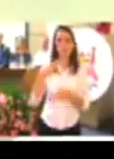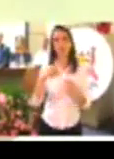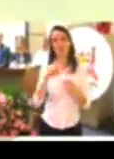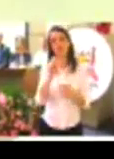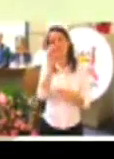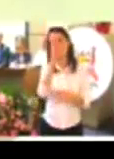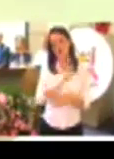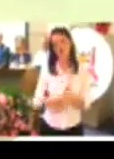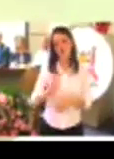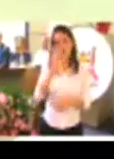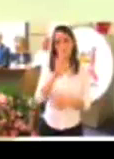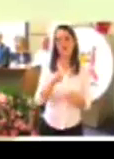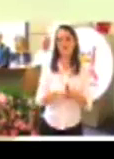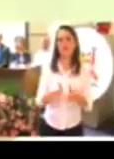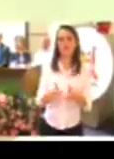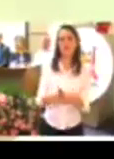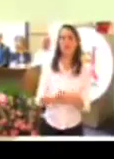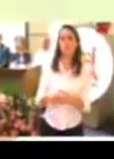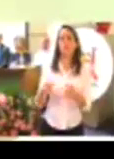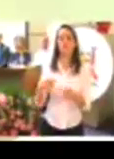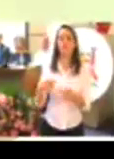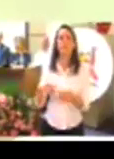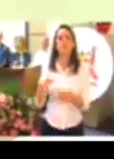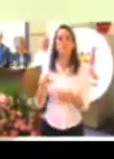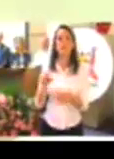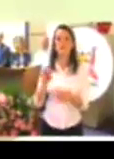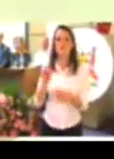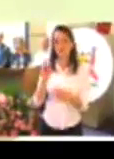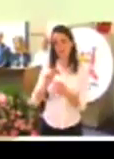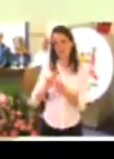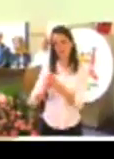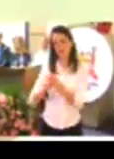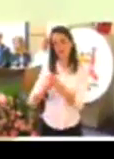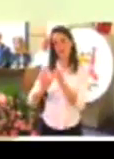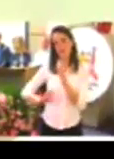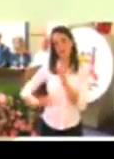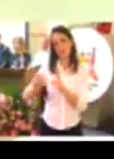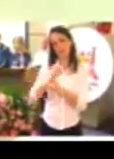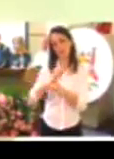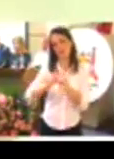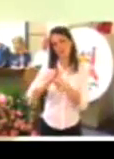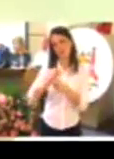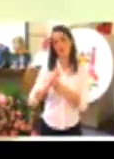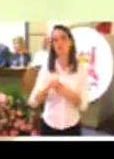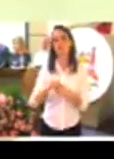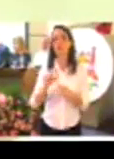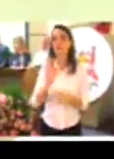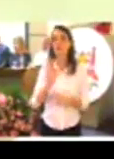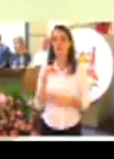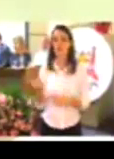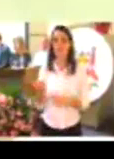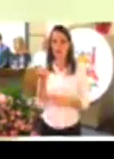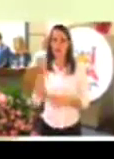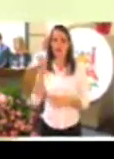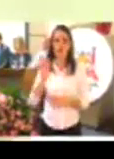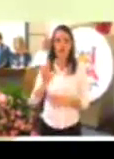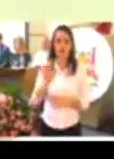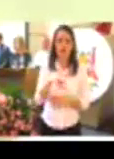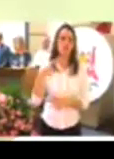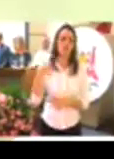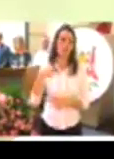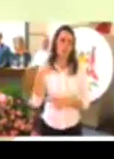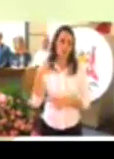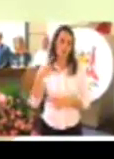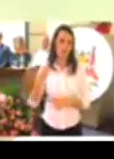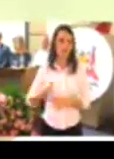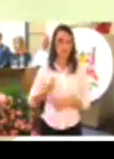públicas desenvolvidas para os servidores e para toda a comunidade. É certo que cada vereador